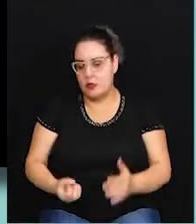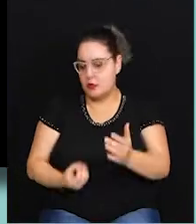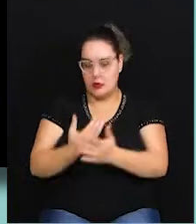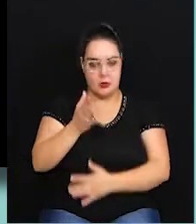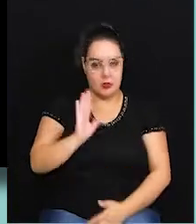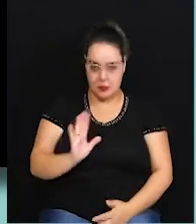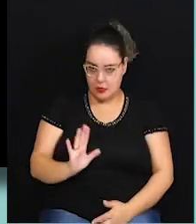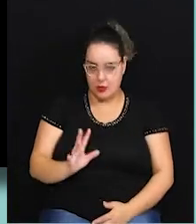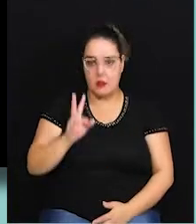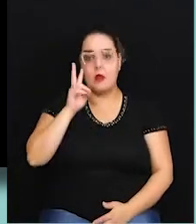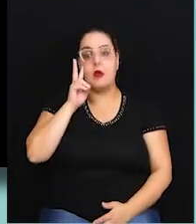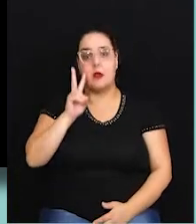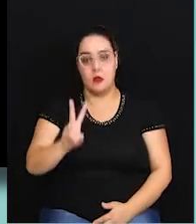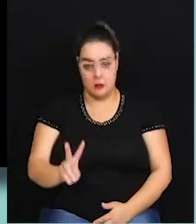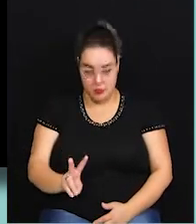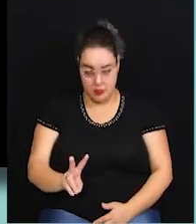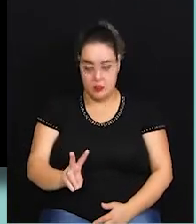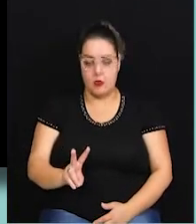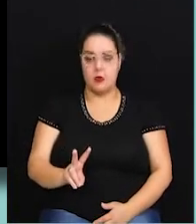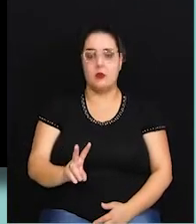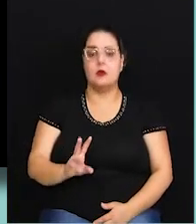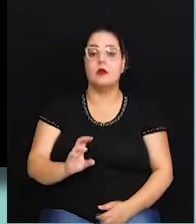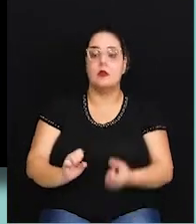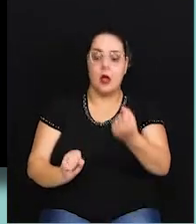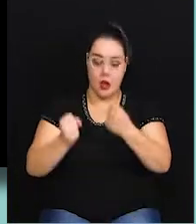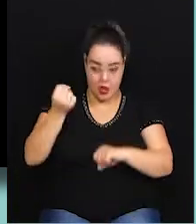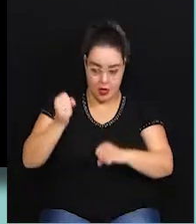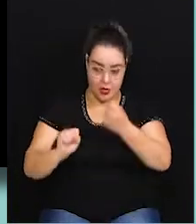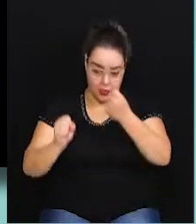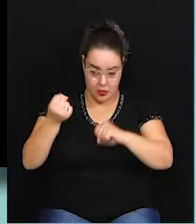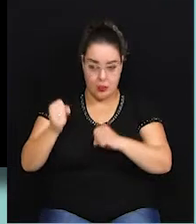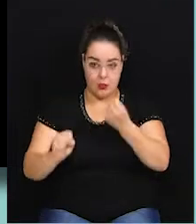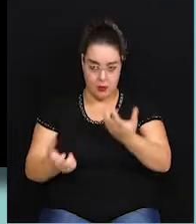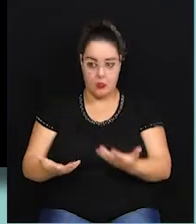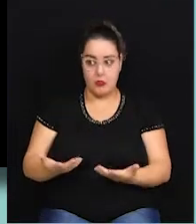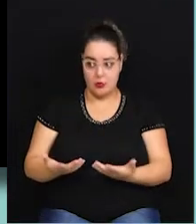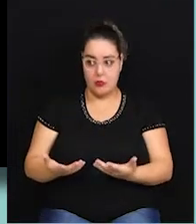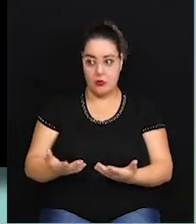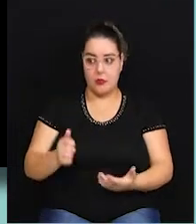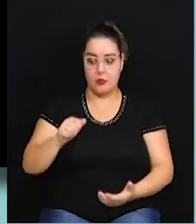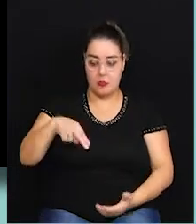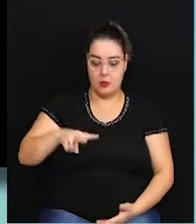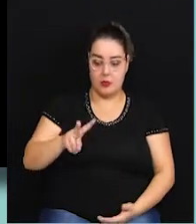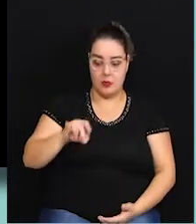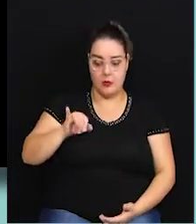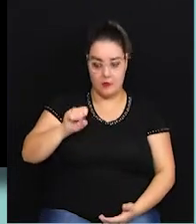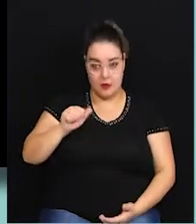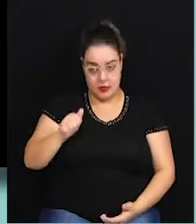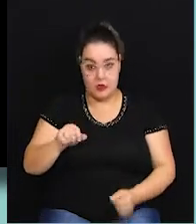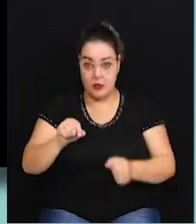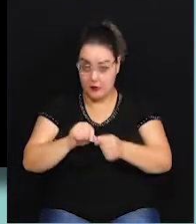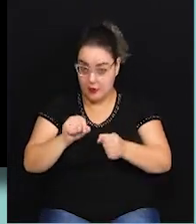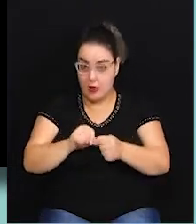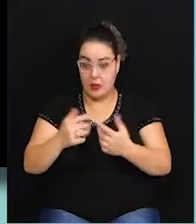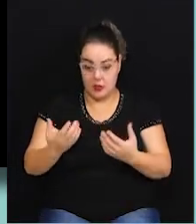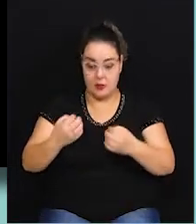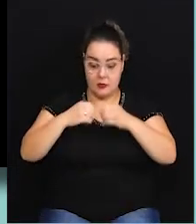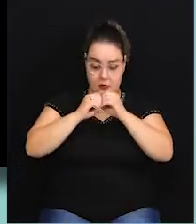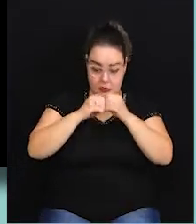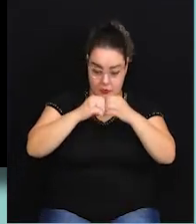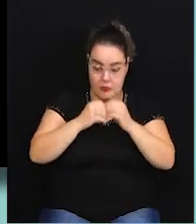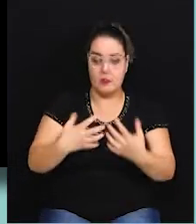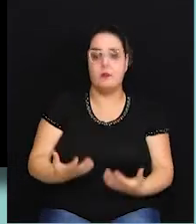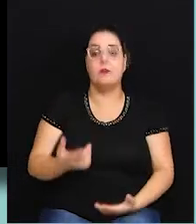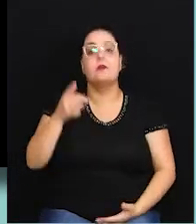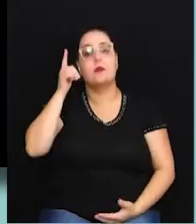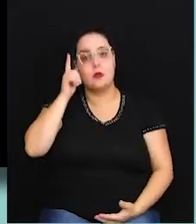inventaram, né, e que criaram. Elas viram o que que a indústria, né, também, tipo, órgãos como a Anvisa fazem para esses